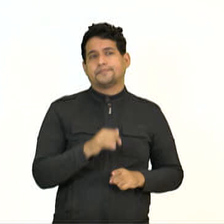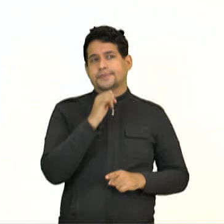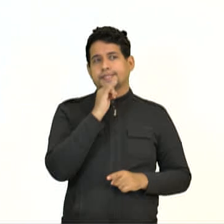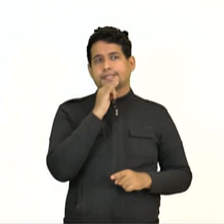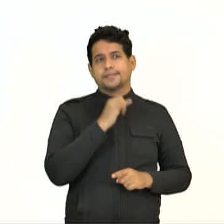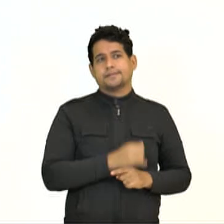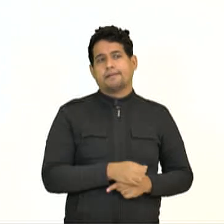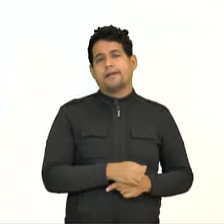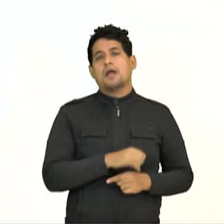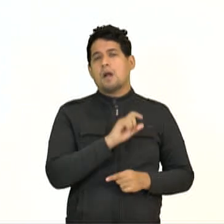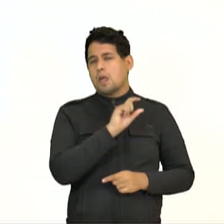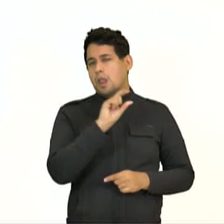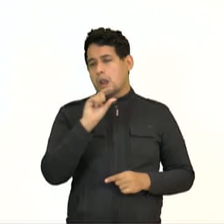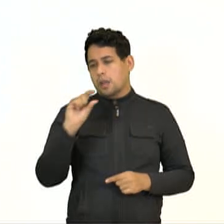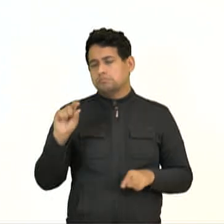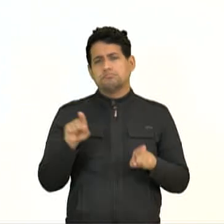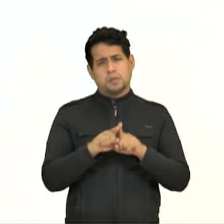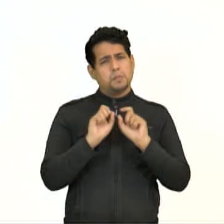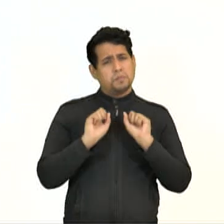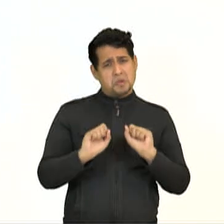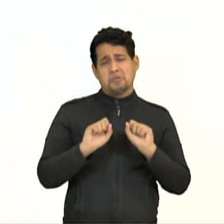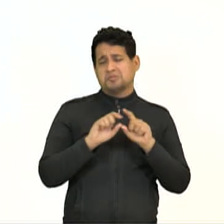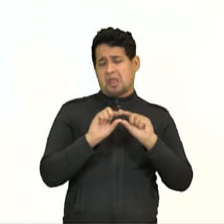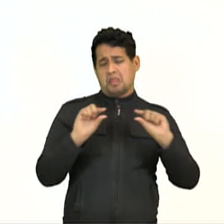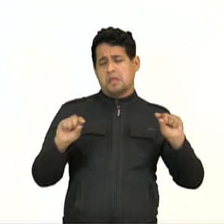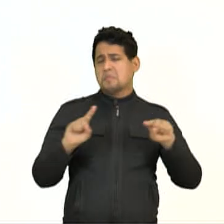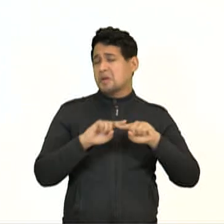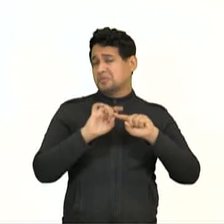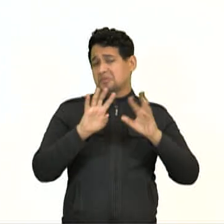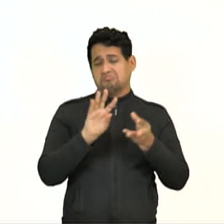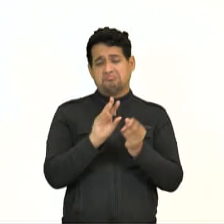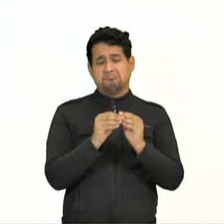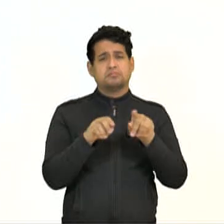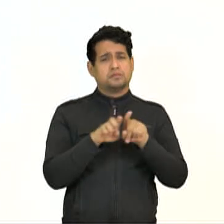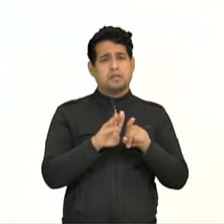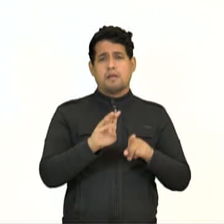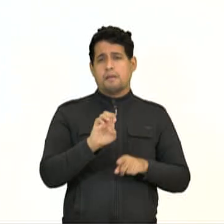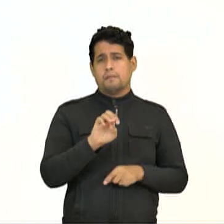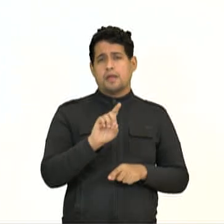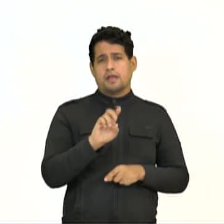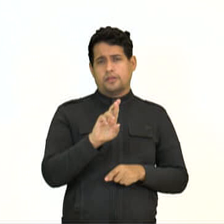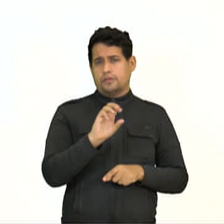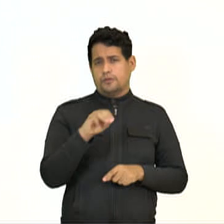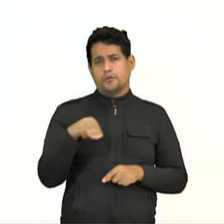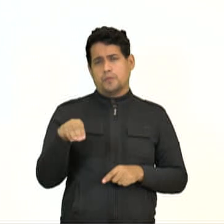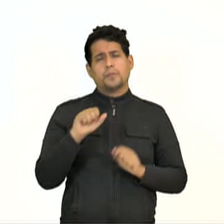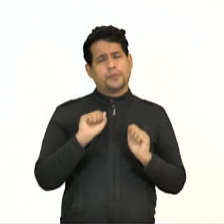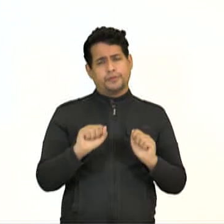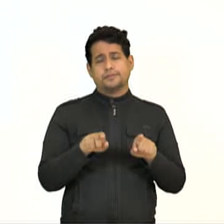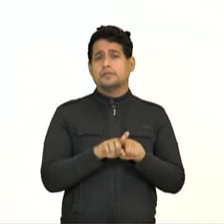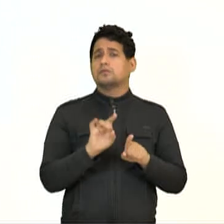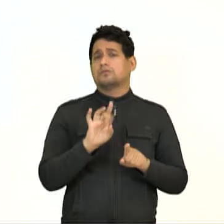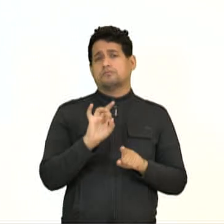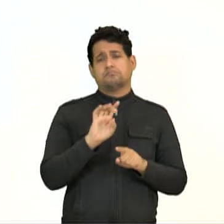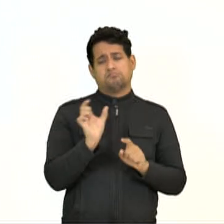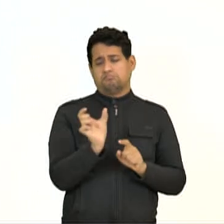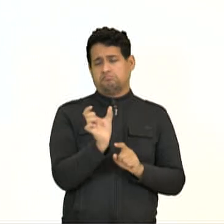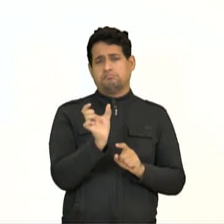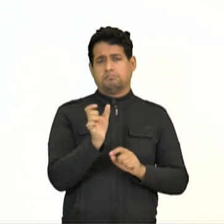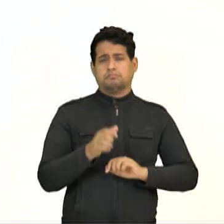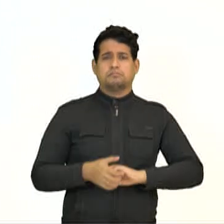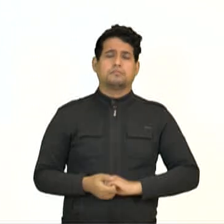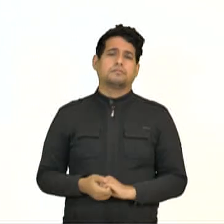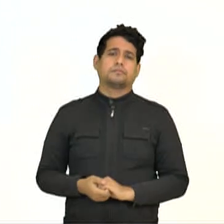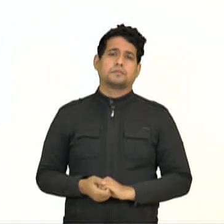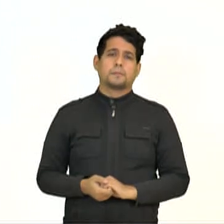of the house mentioned in the text is the bathroom, ok? Ou apenas uma short